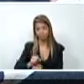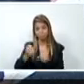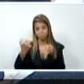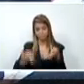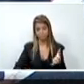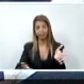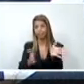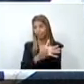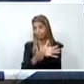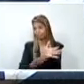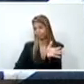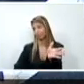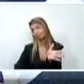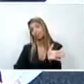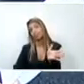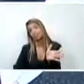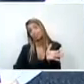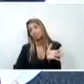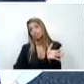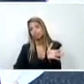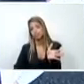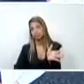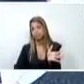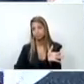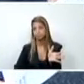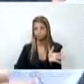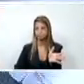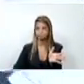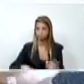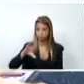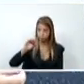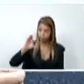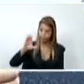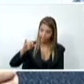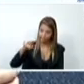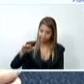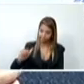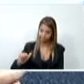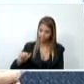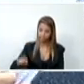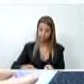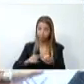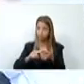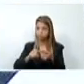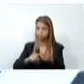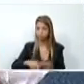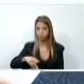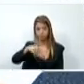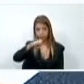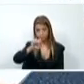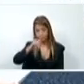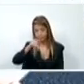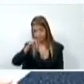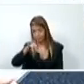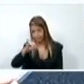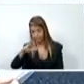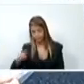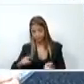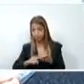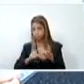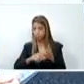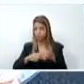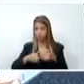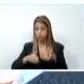são. É, foi negado o provimento, ou seja, um deles, para o senhor também, no Cocaia, o segundo é lá na Pedreira, o terceiro no